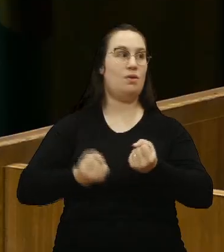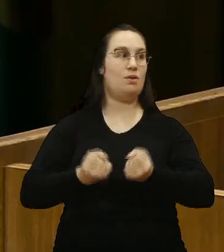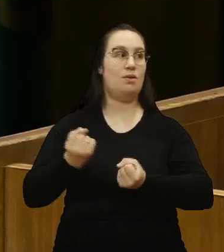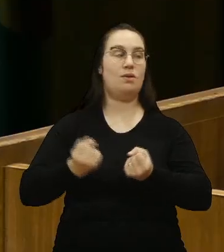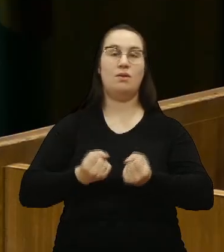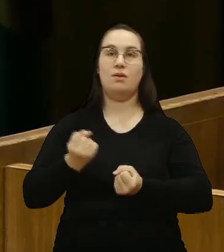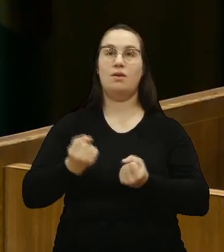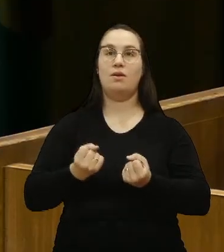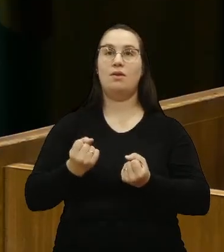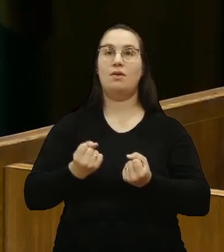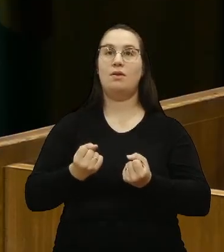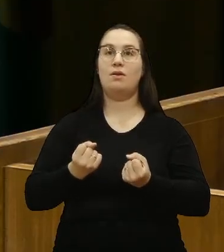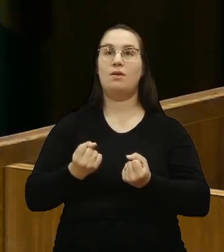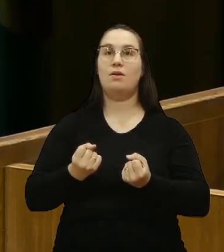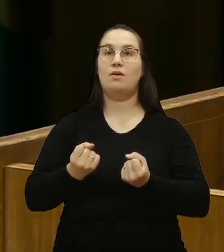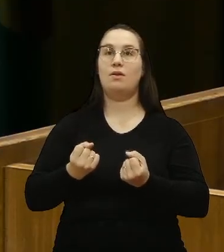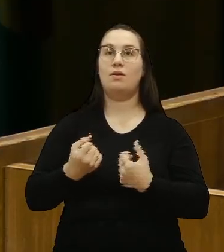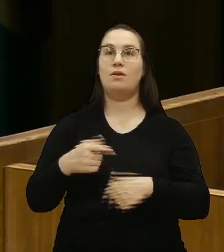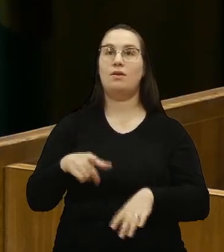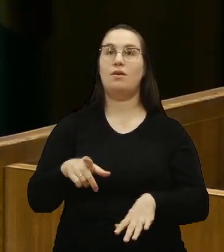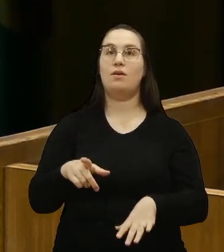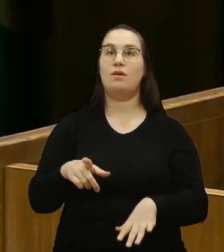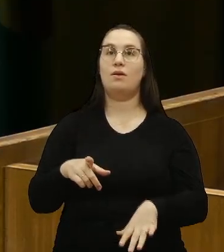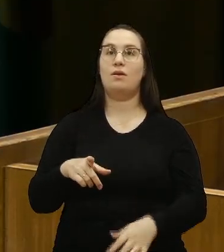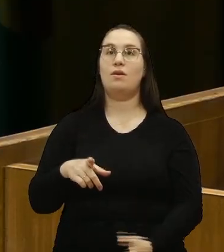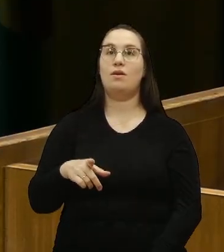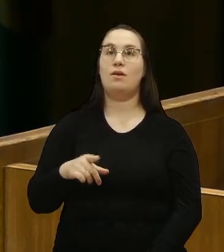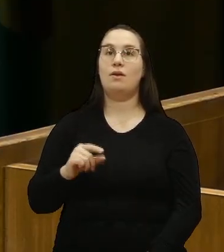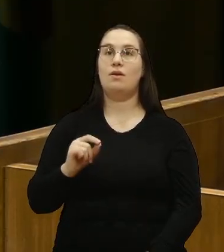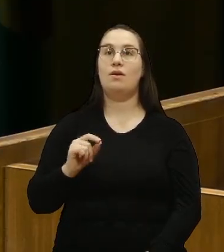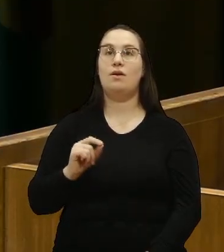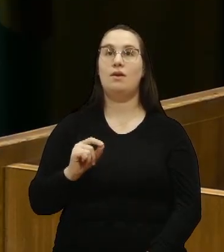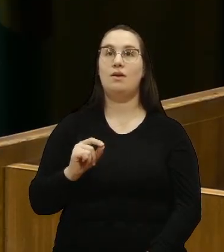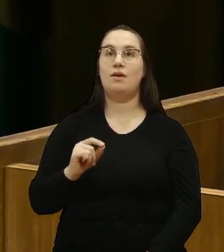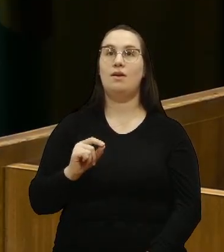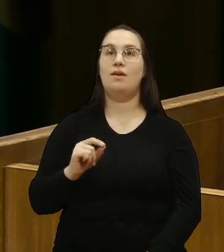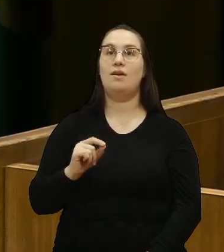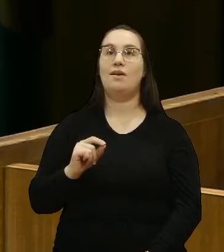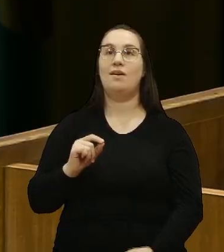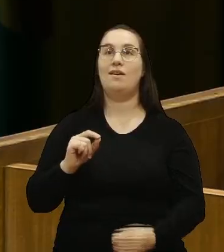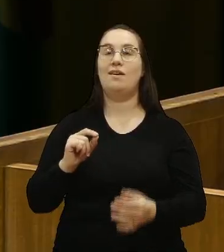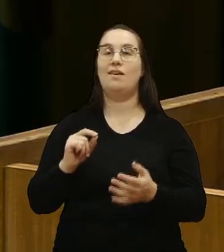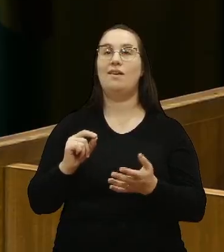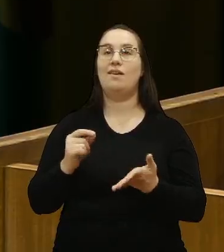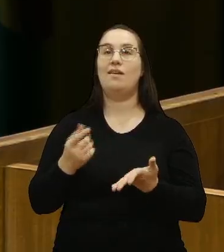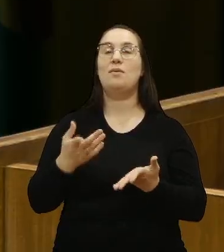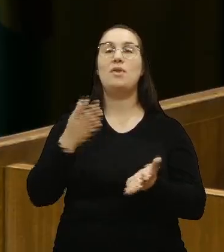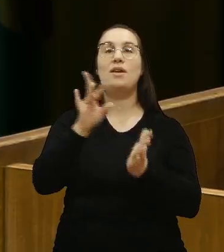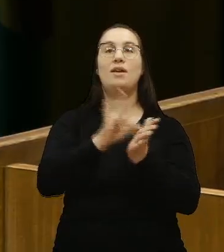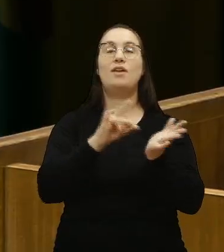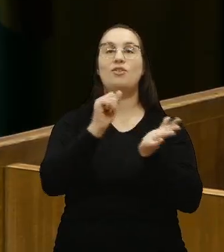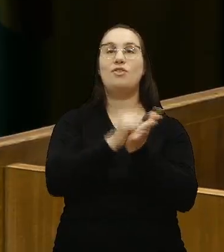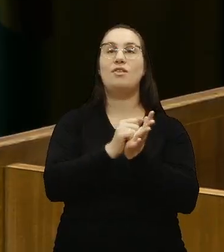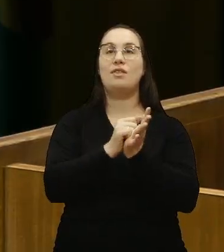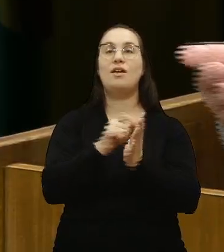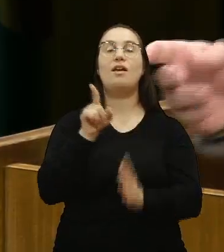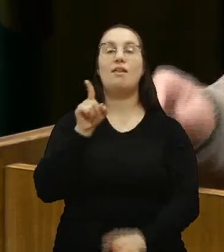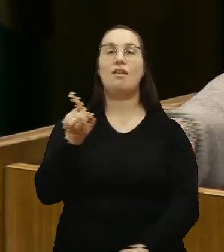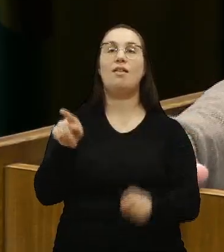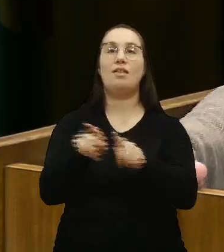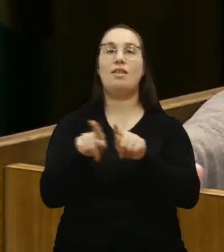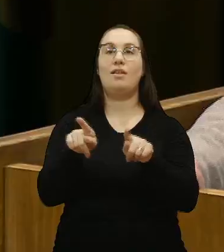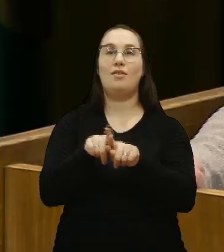se aposentou. Então, é uma baita homenagem que a gente faz aqui para registrar. Ele também,